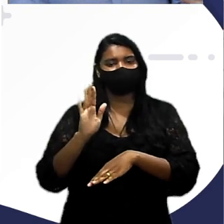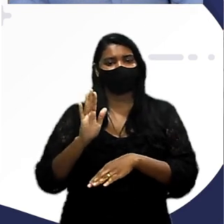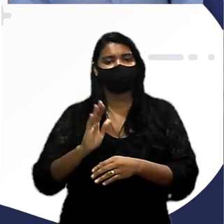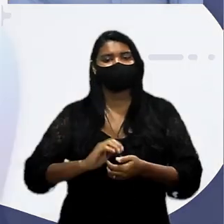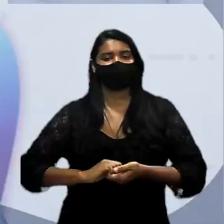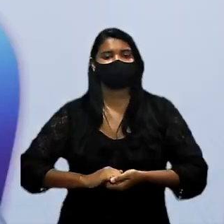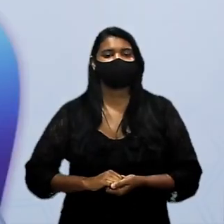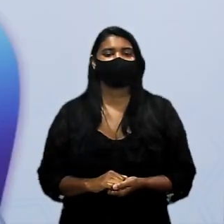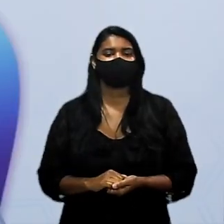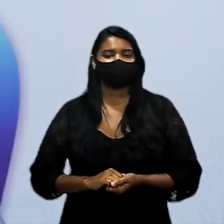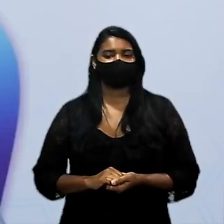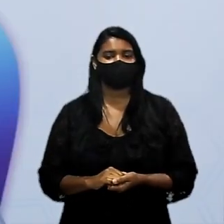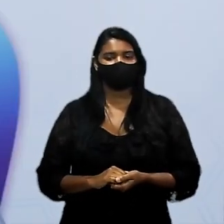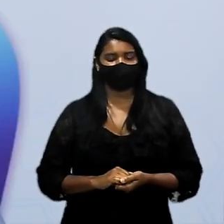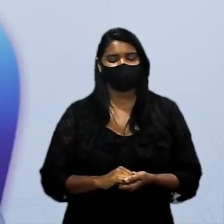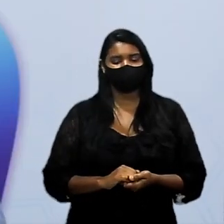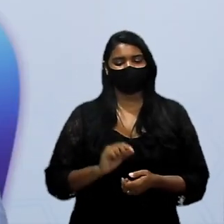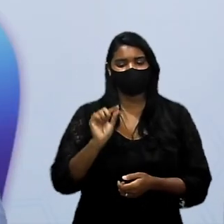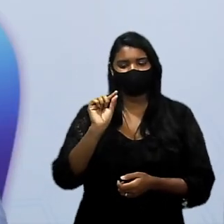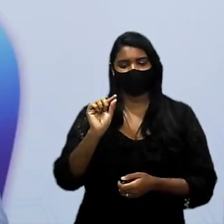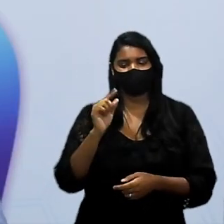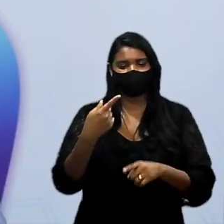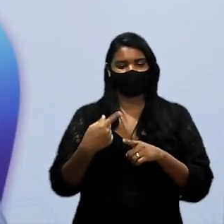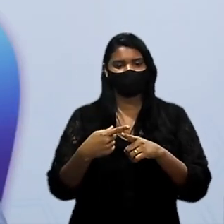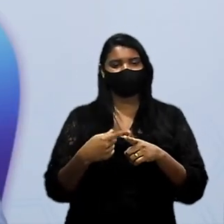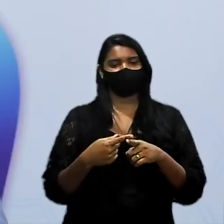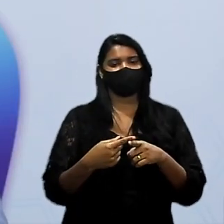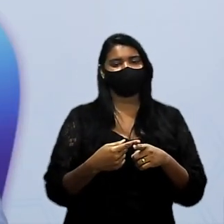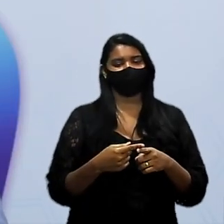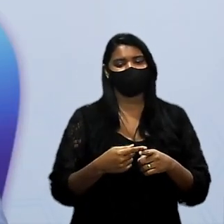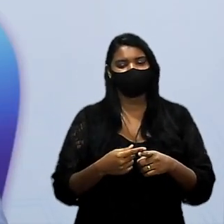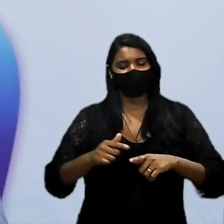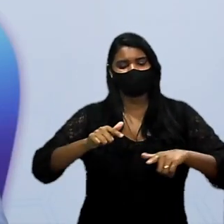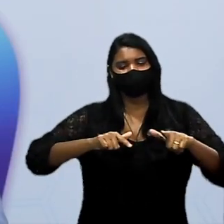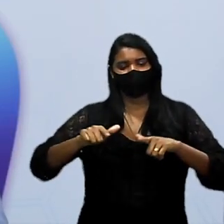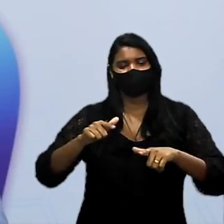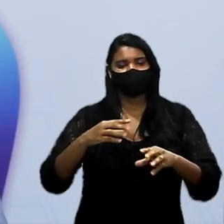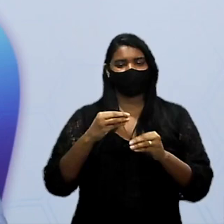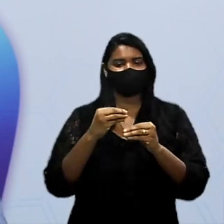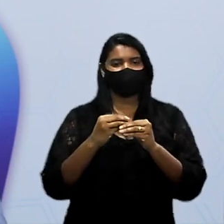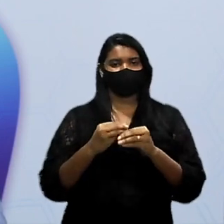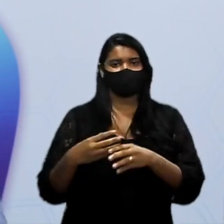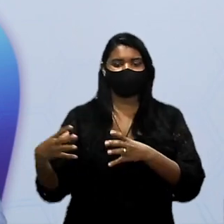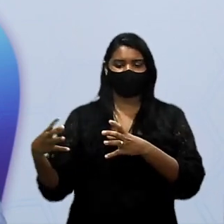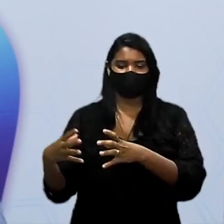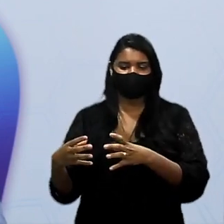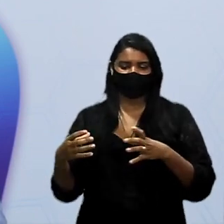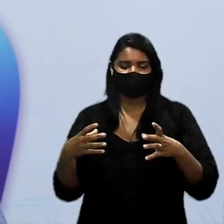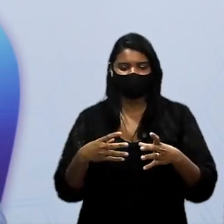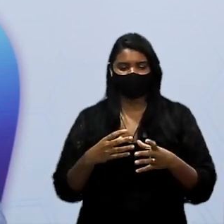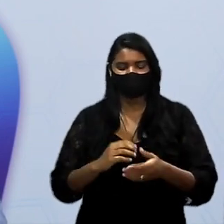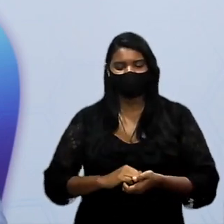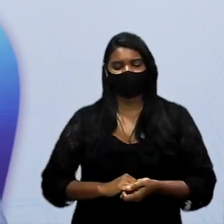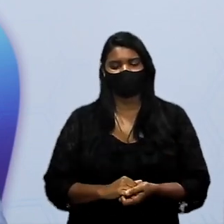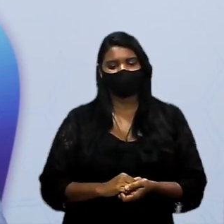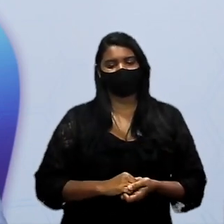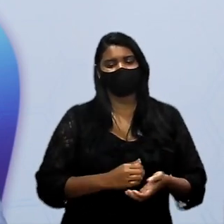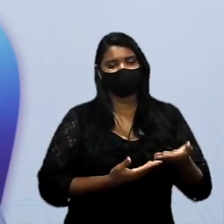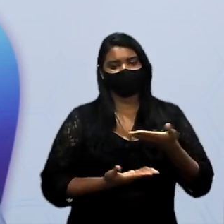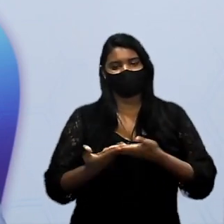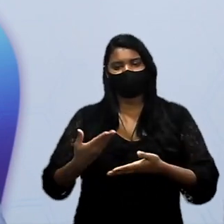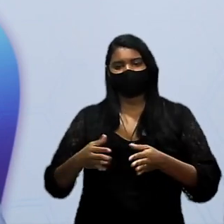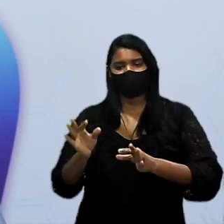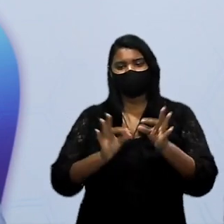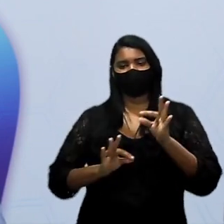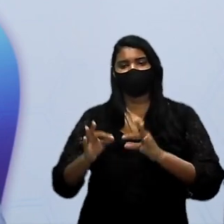sendo afastado porque o espírito do trabalho em equipe, do trabalho colaborativo